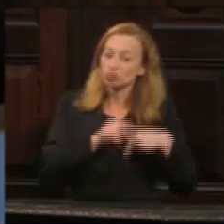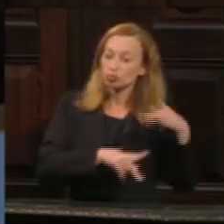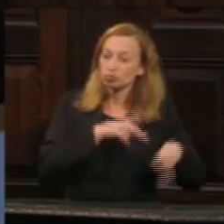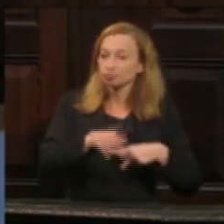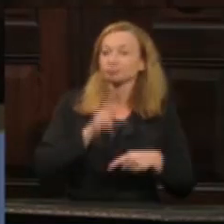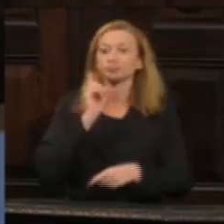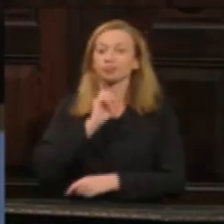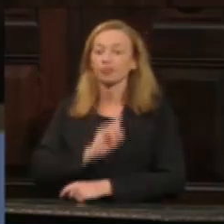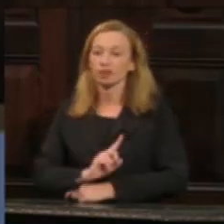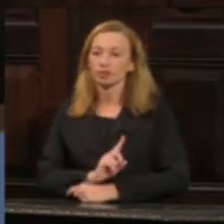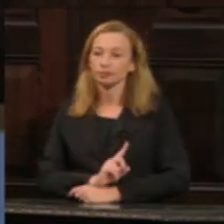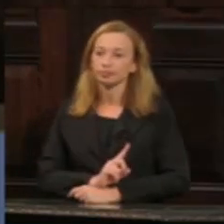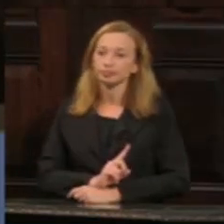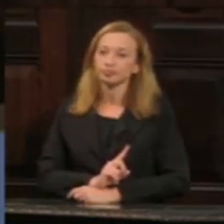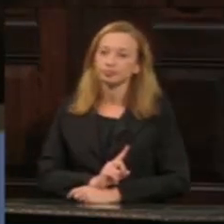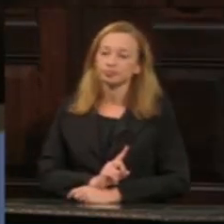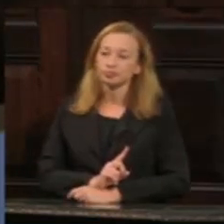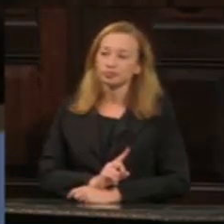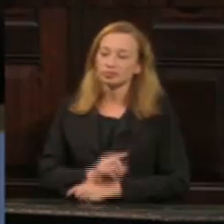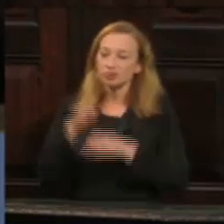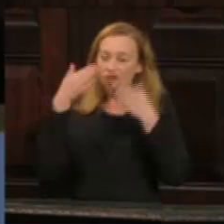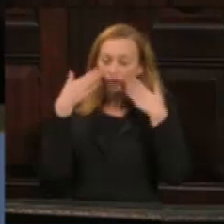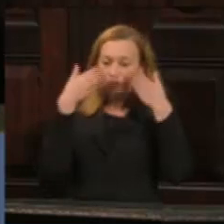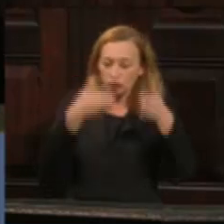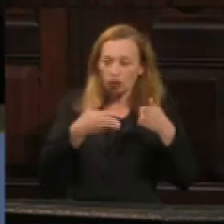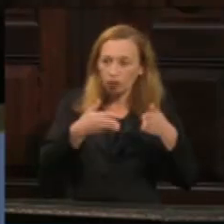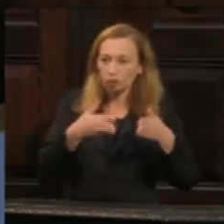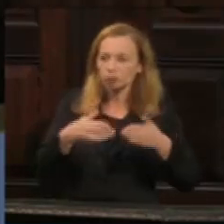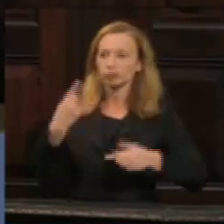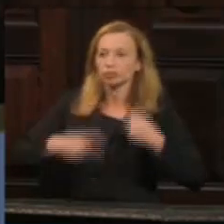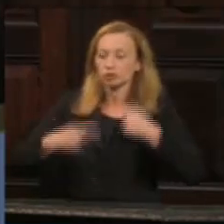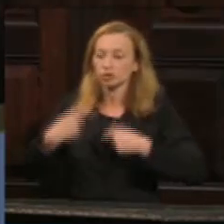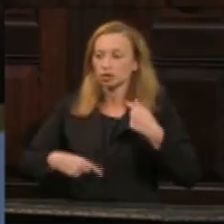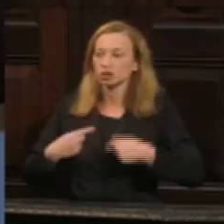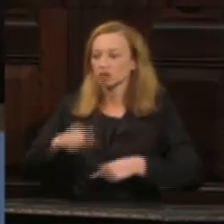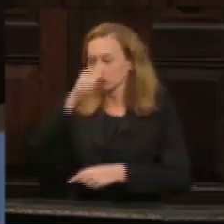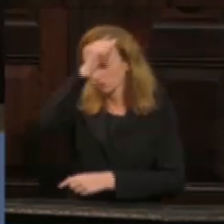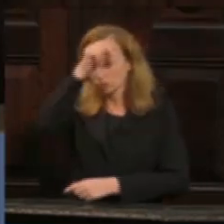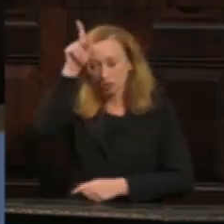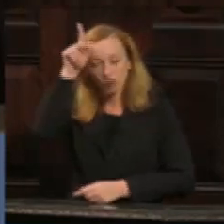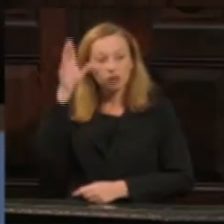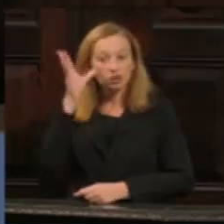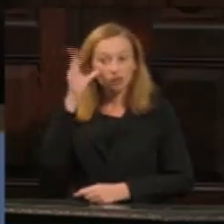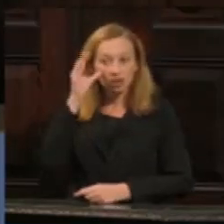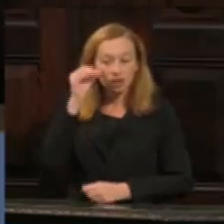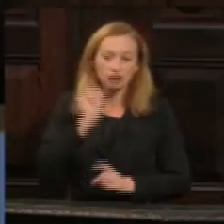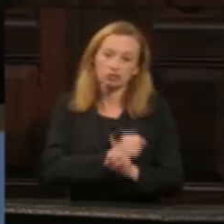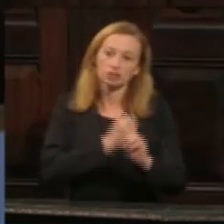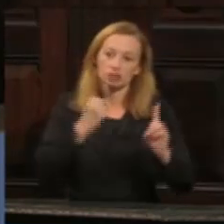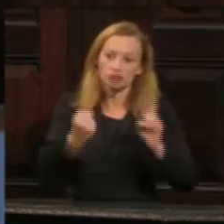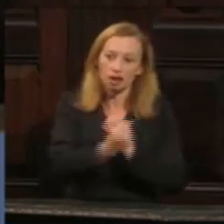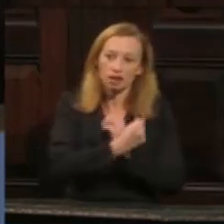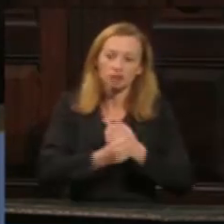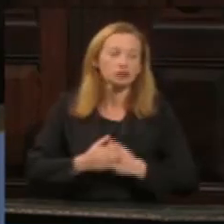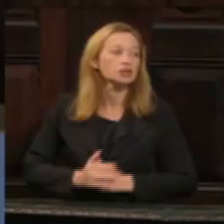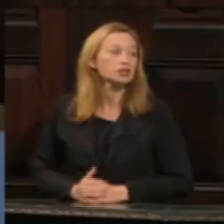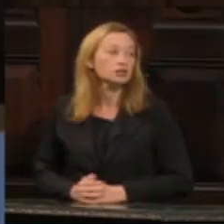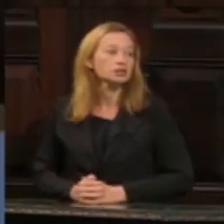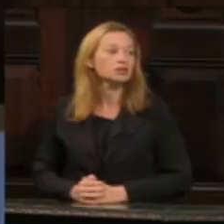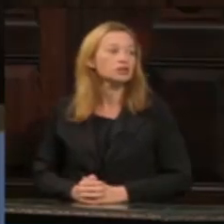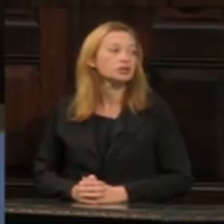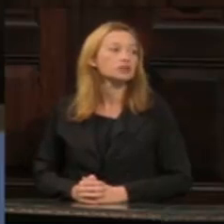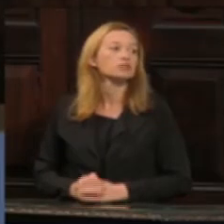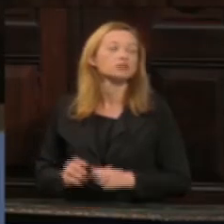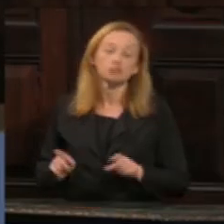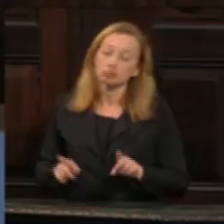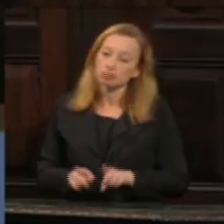fluminense e com foco nas políticas públicas de interesse da sociedade, além de